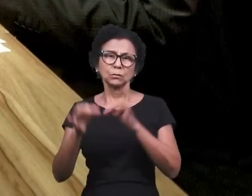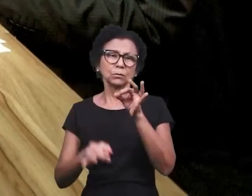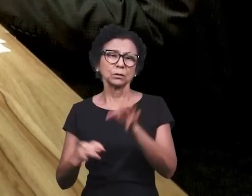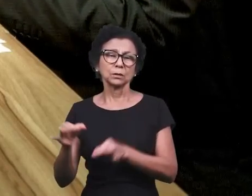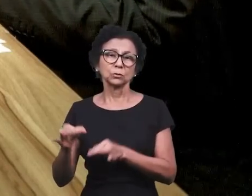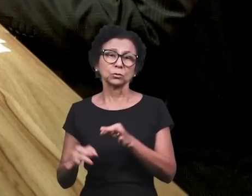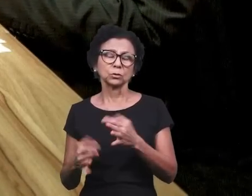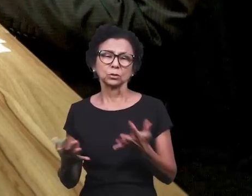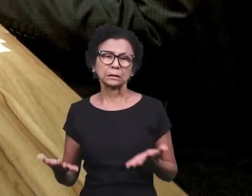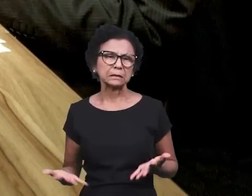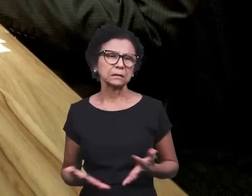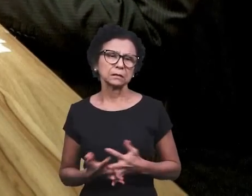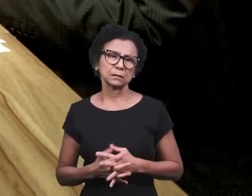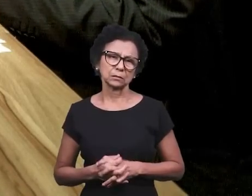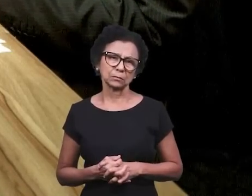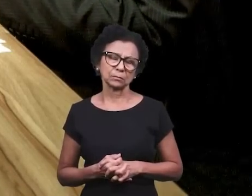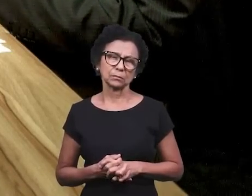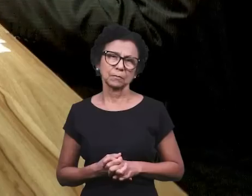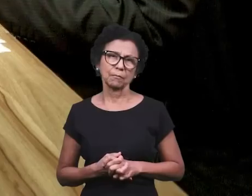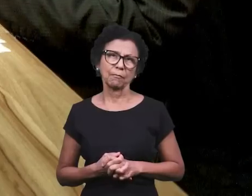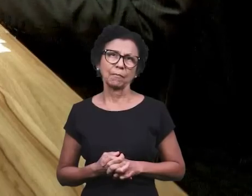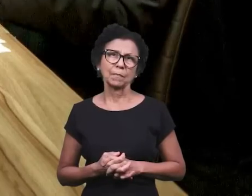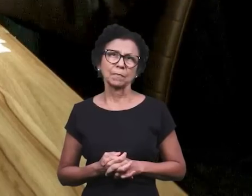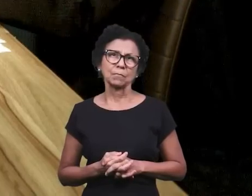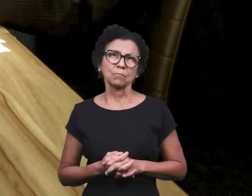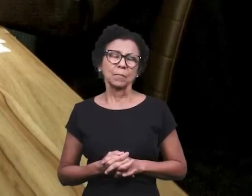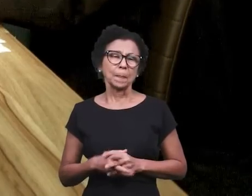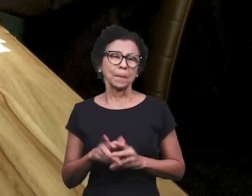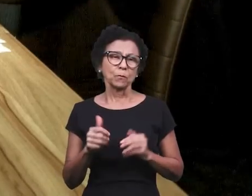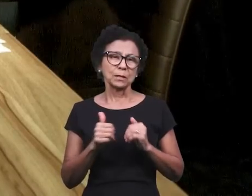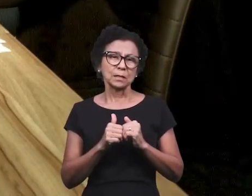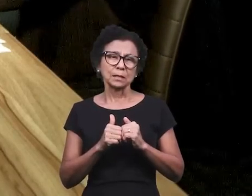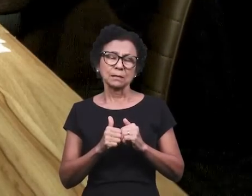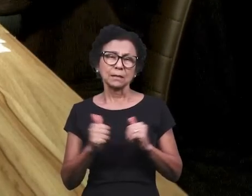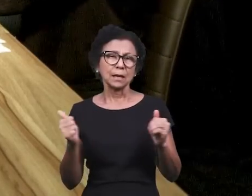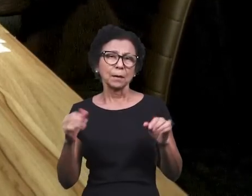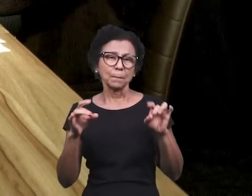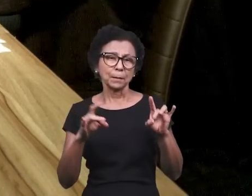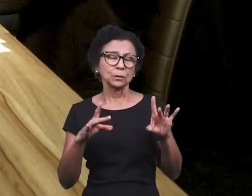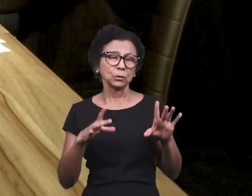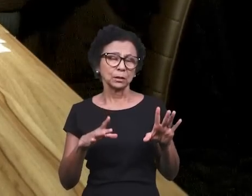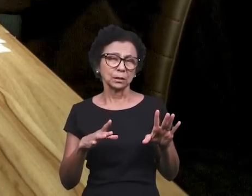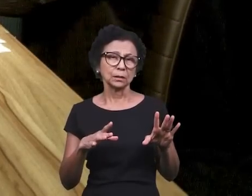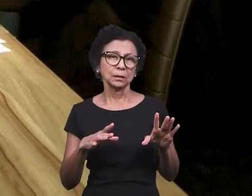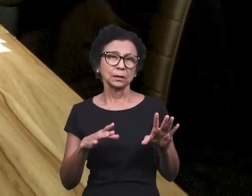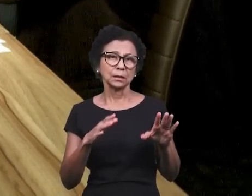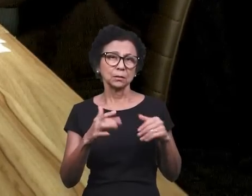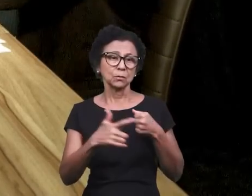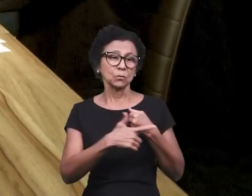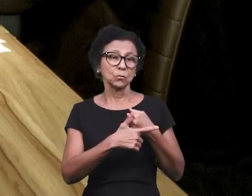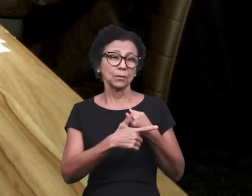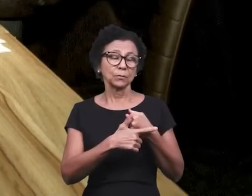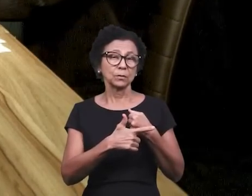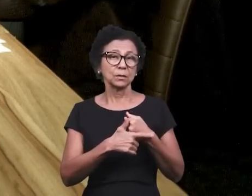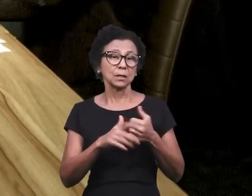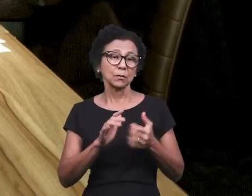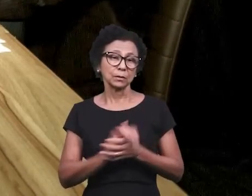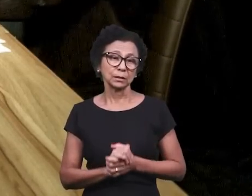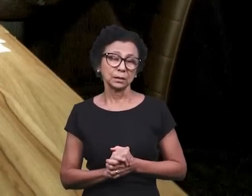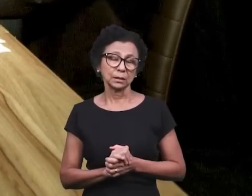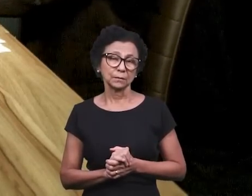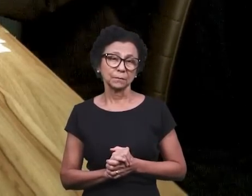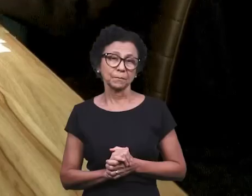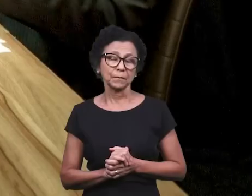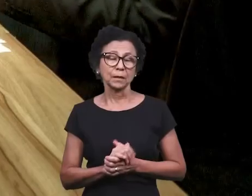está há mais de uma Efetivo há década muitos anos. conosco, você está se desligando aqui para assumir lá. Você vai perder as duas